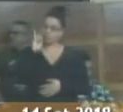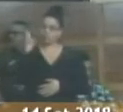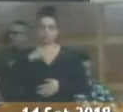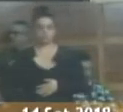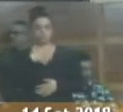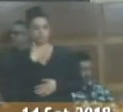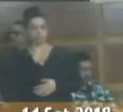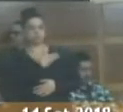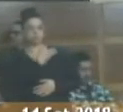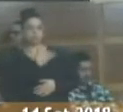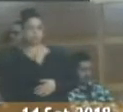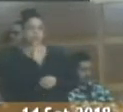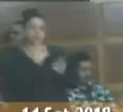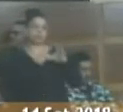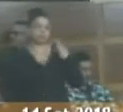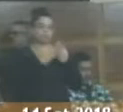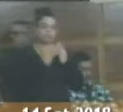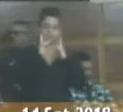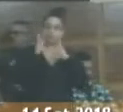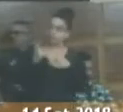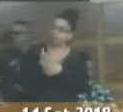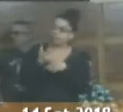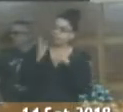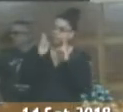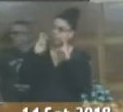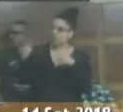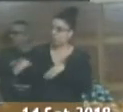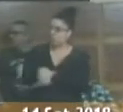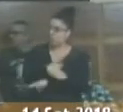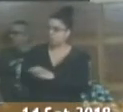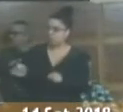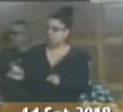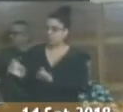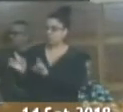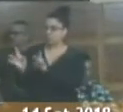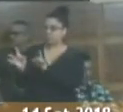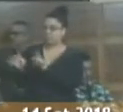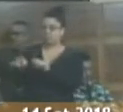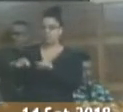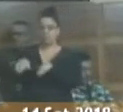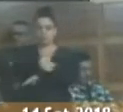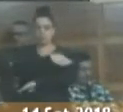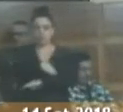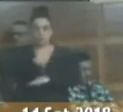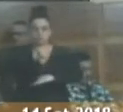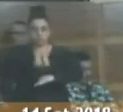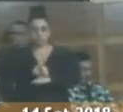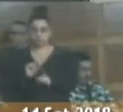na cidade vendendo na rua o seu artesanato,